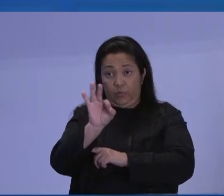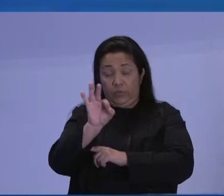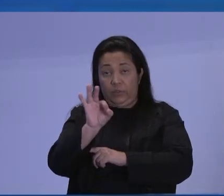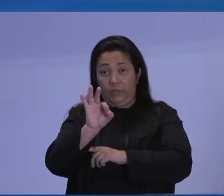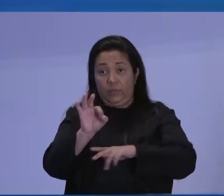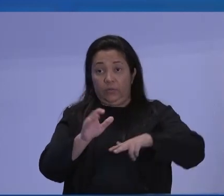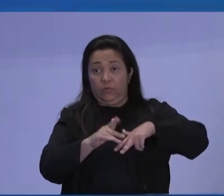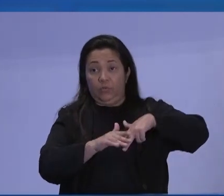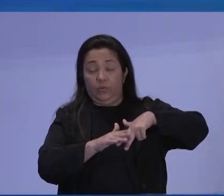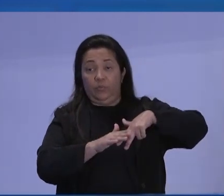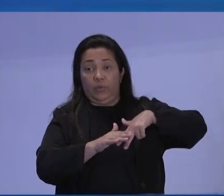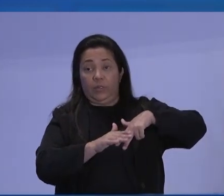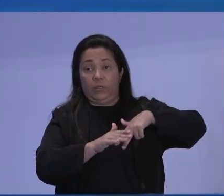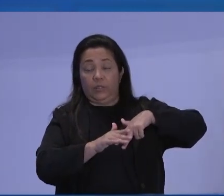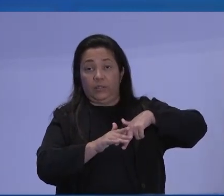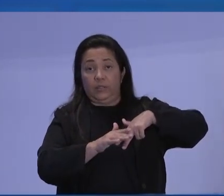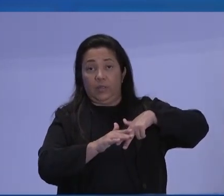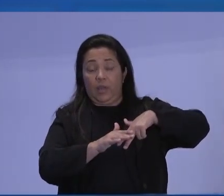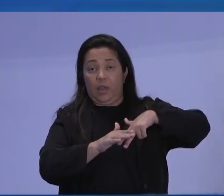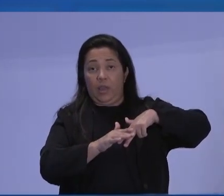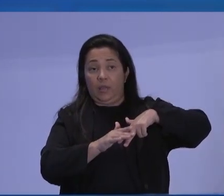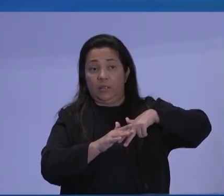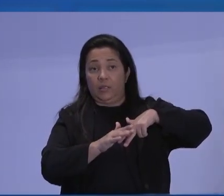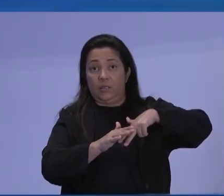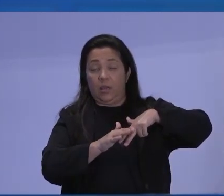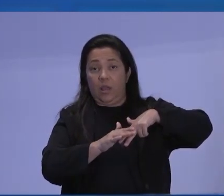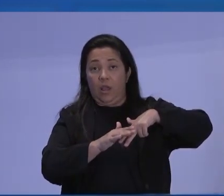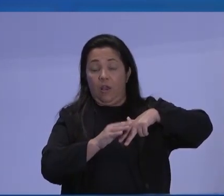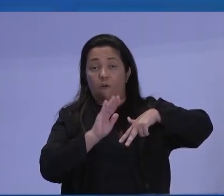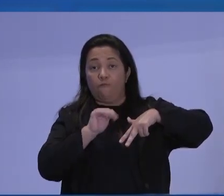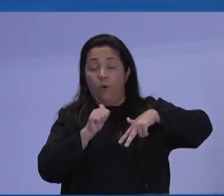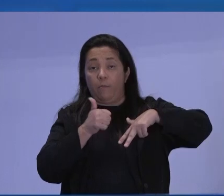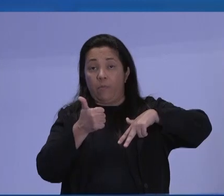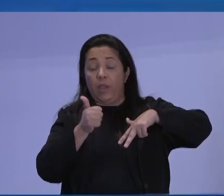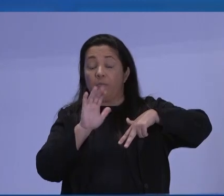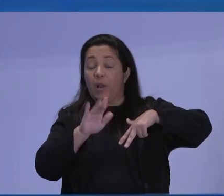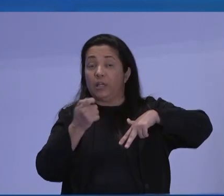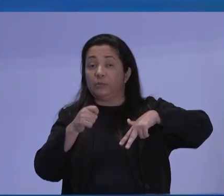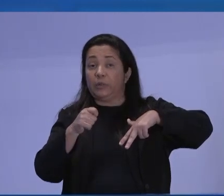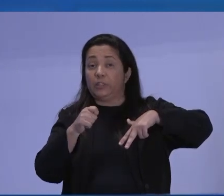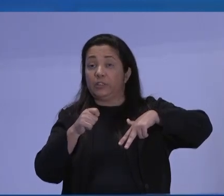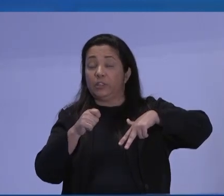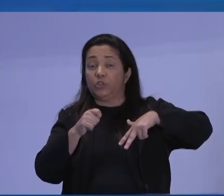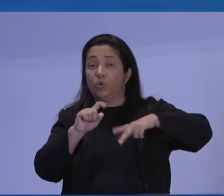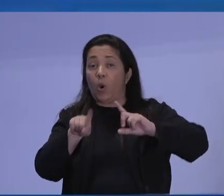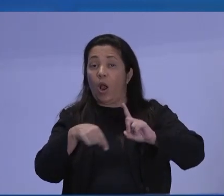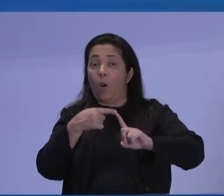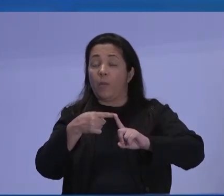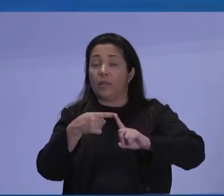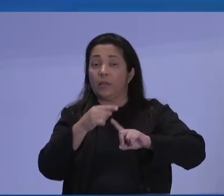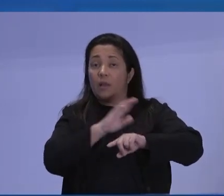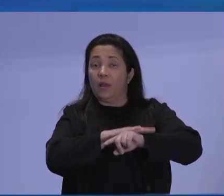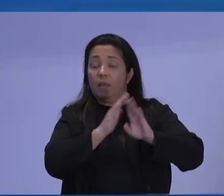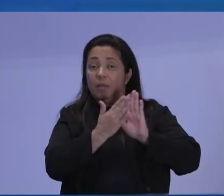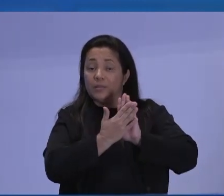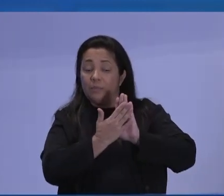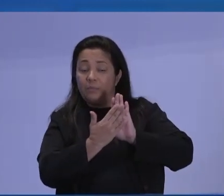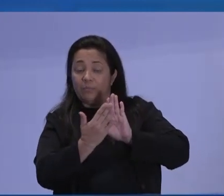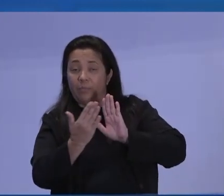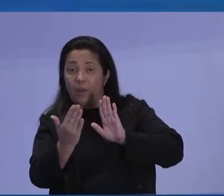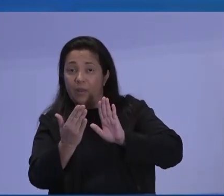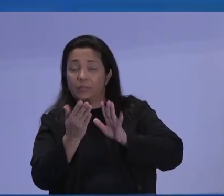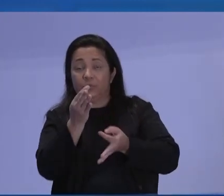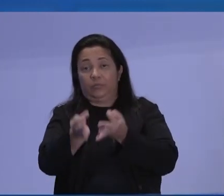vai ficar doente, não. É que ele teve que estender esse tratamento, mostrando que, apesar de alguns números estarem bons no